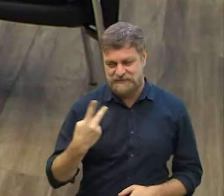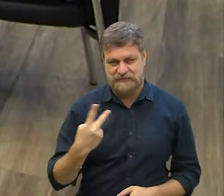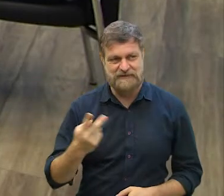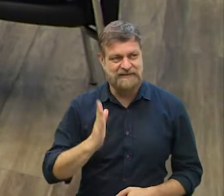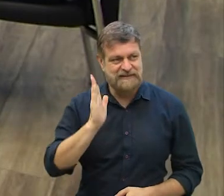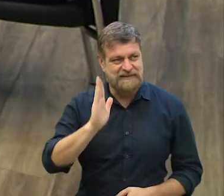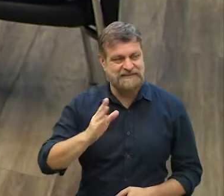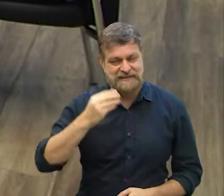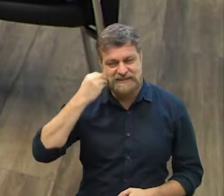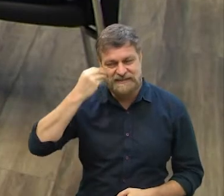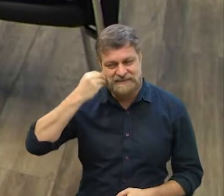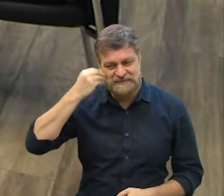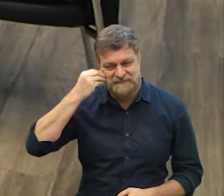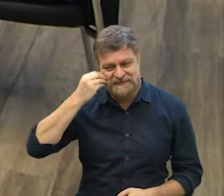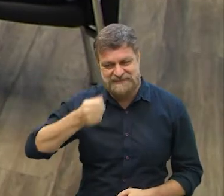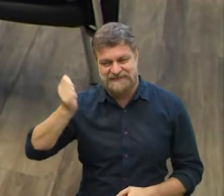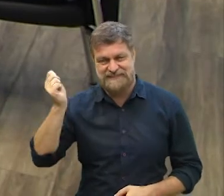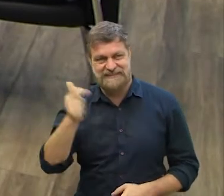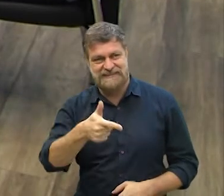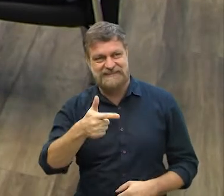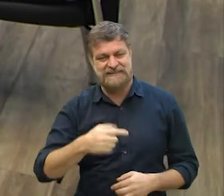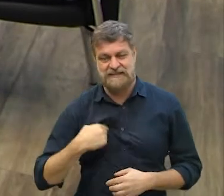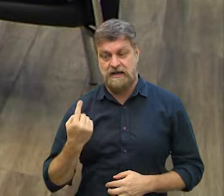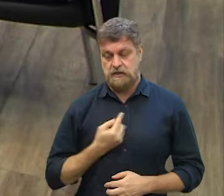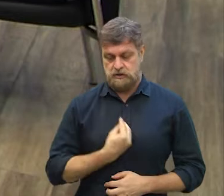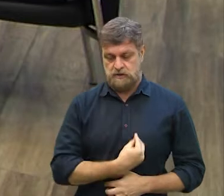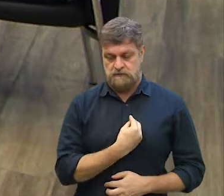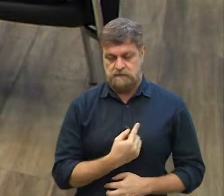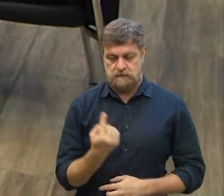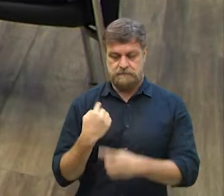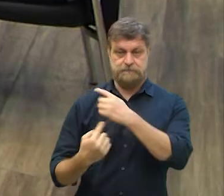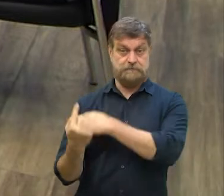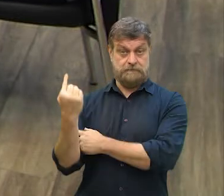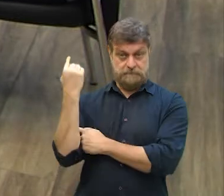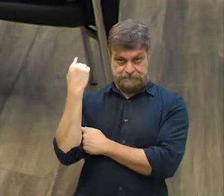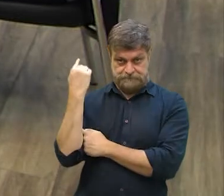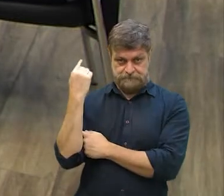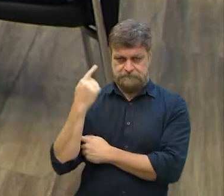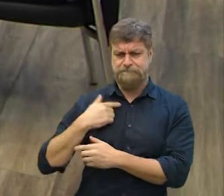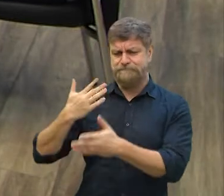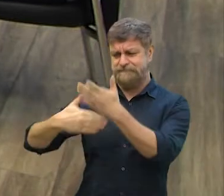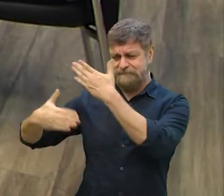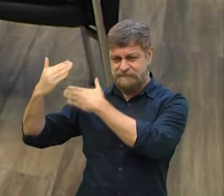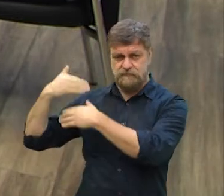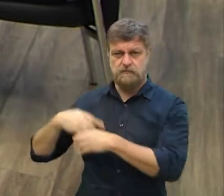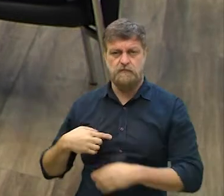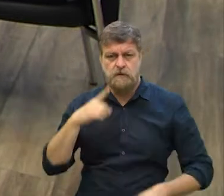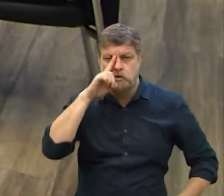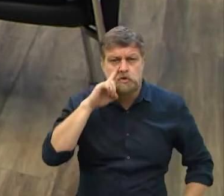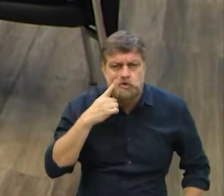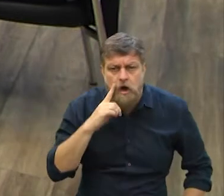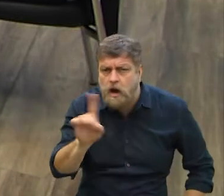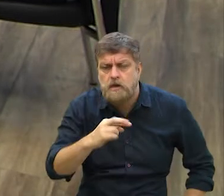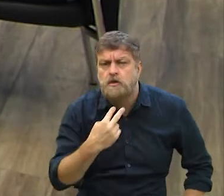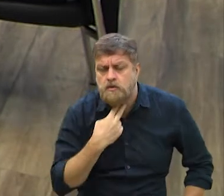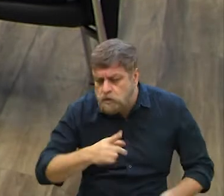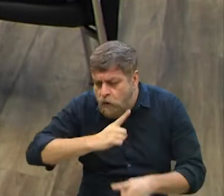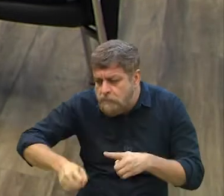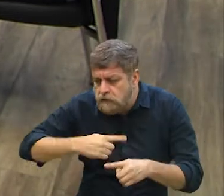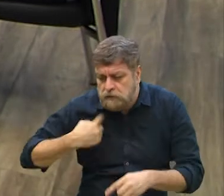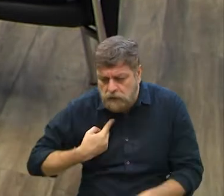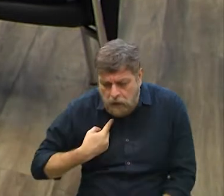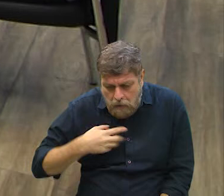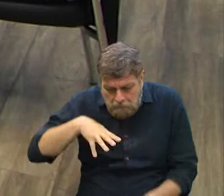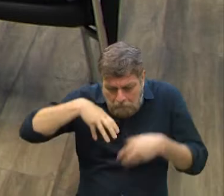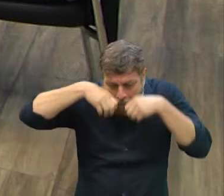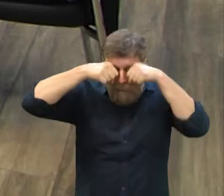Marcelo? Nós somos um pouco mais experientes que vocês dois, a gente viveu lá atrás, né? Então, engole o choro, menino. Então,